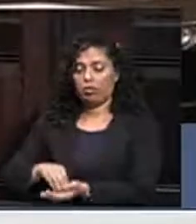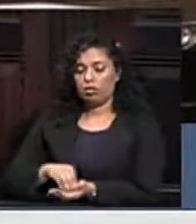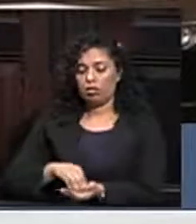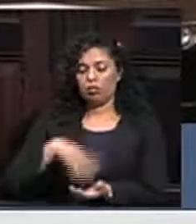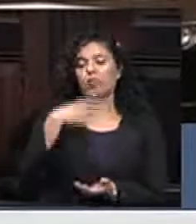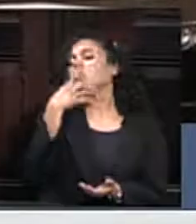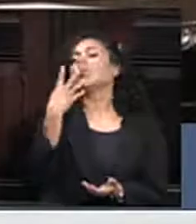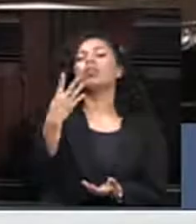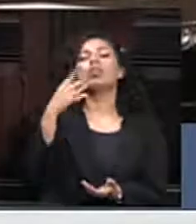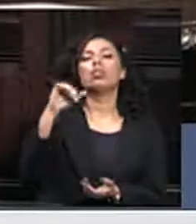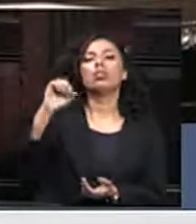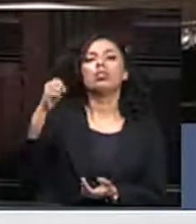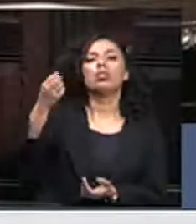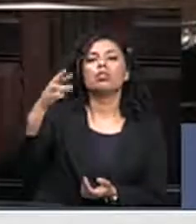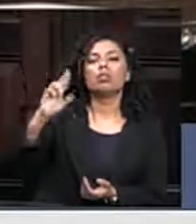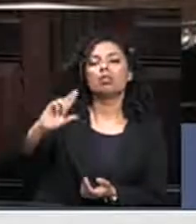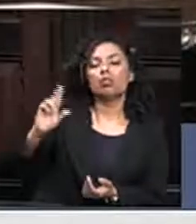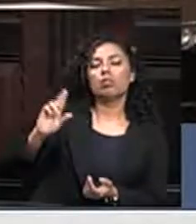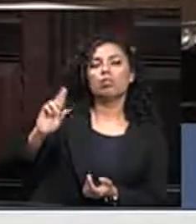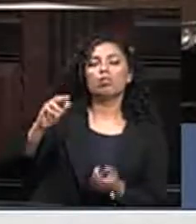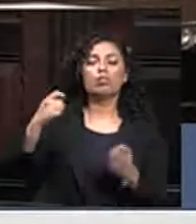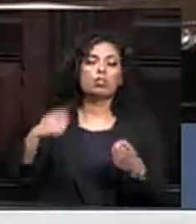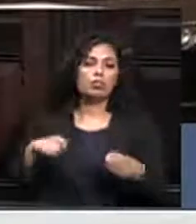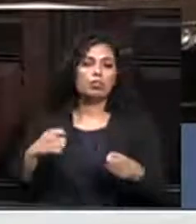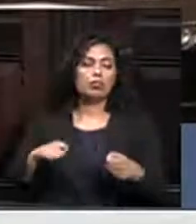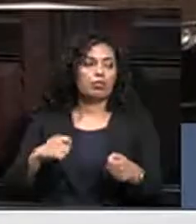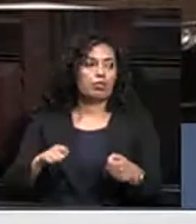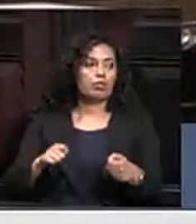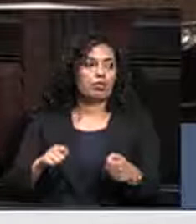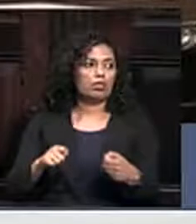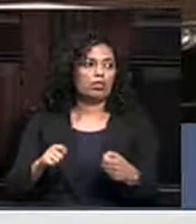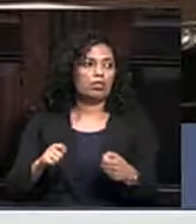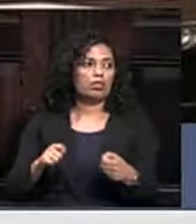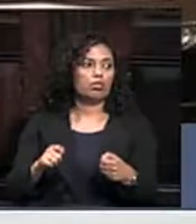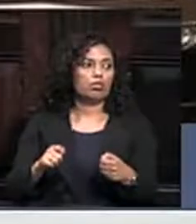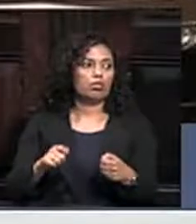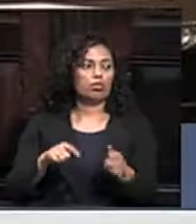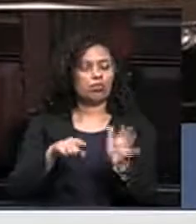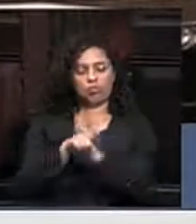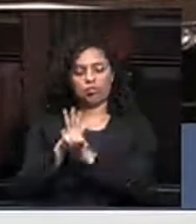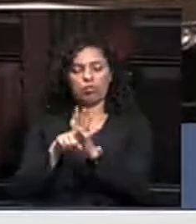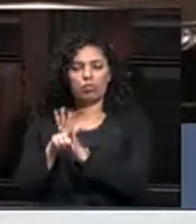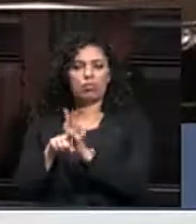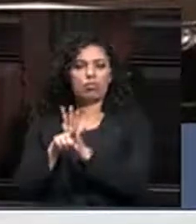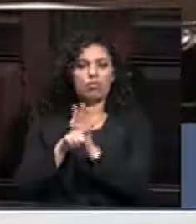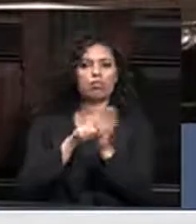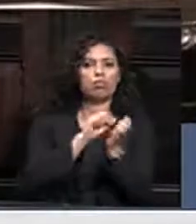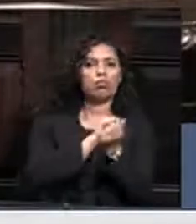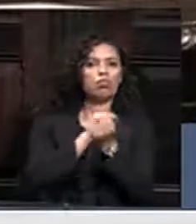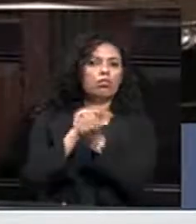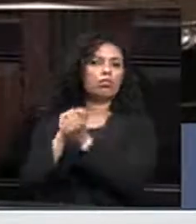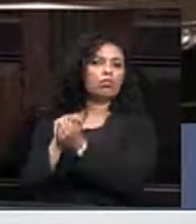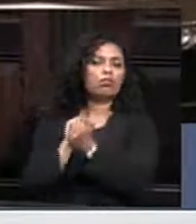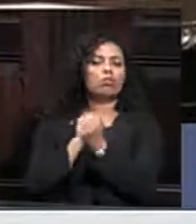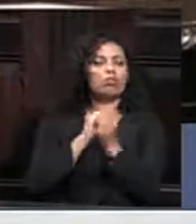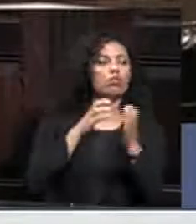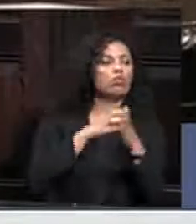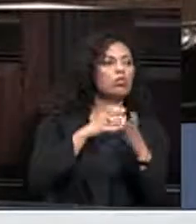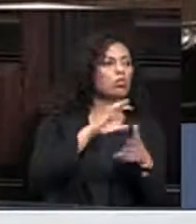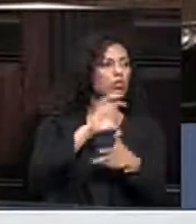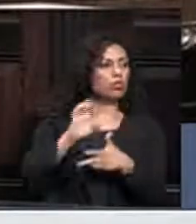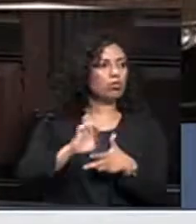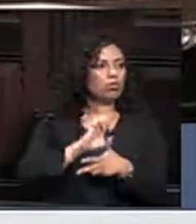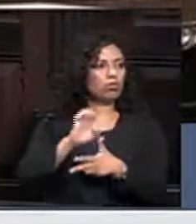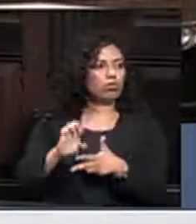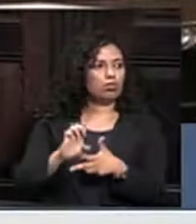nessas medidas que deveriam ter sido adotadas pelo Poder Executivo no cumprimento do